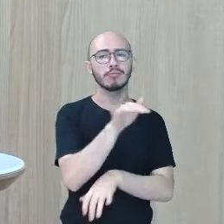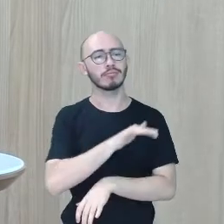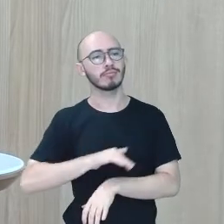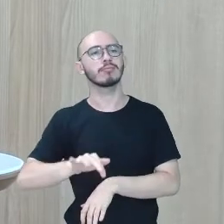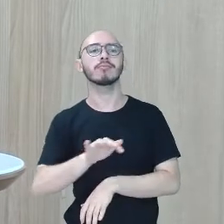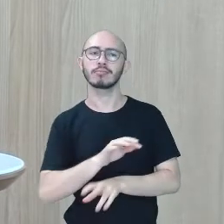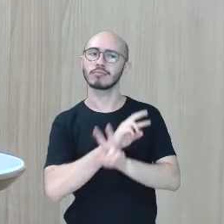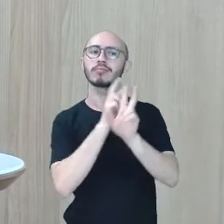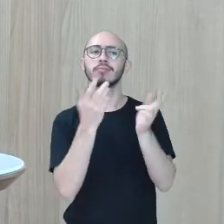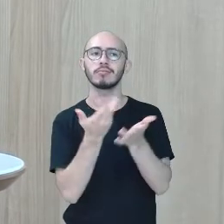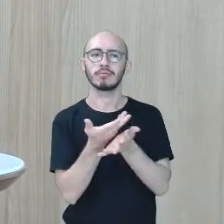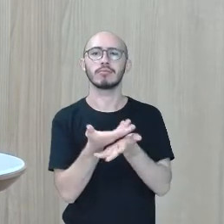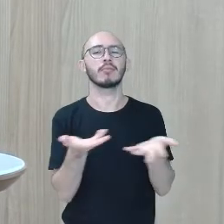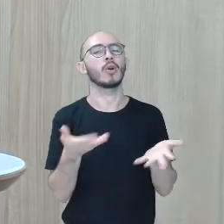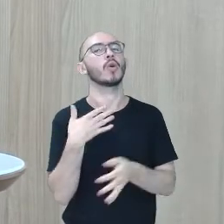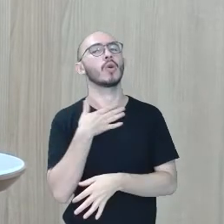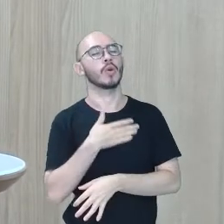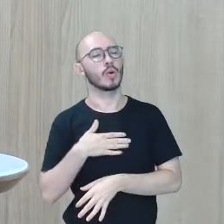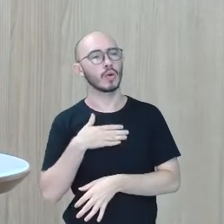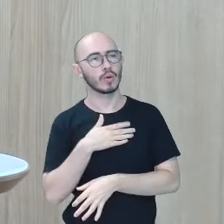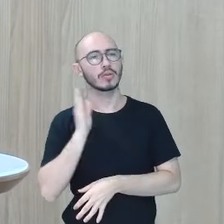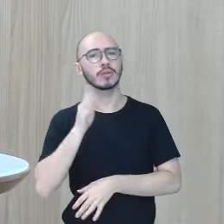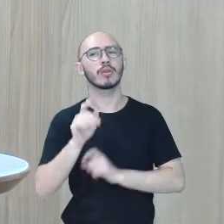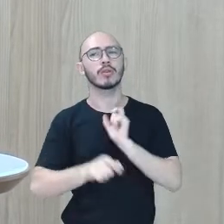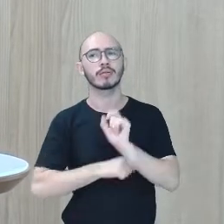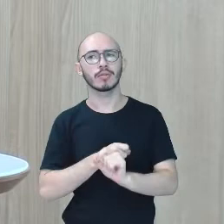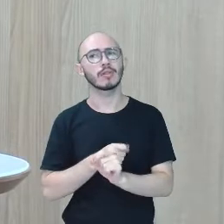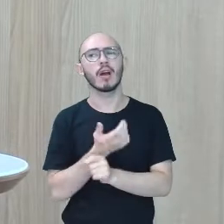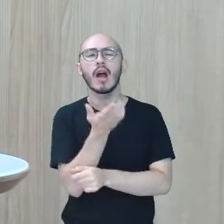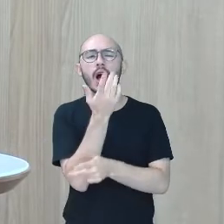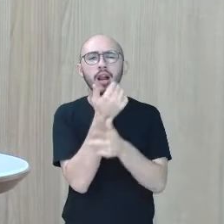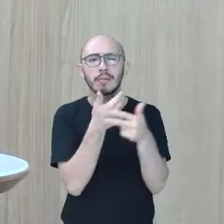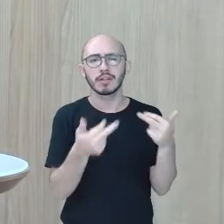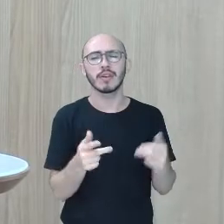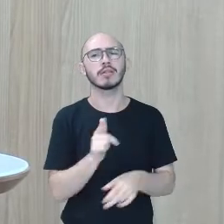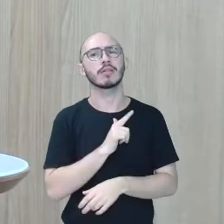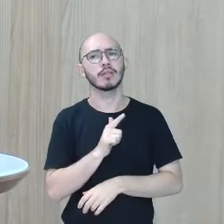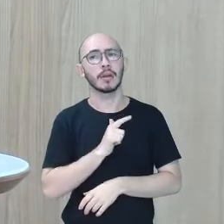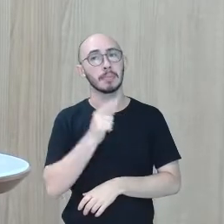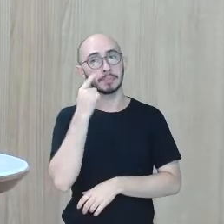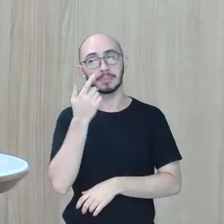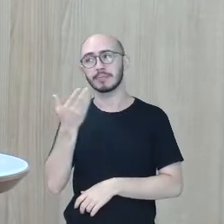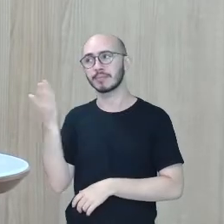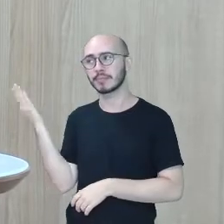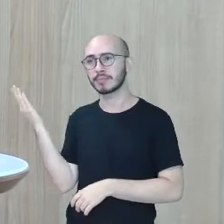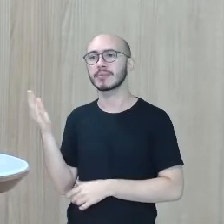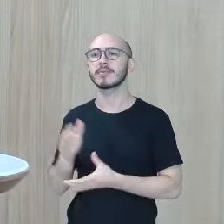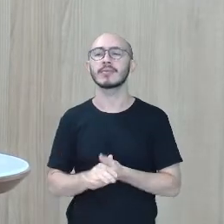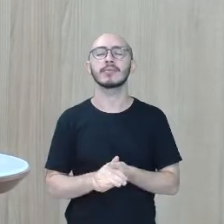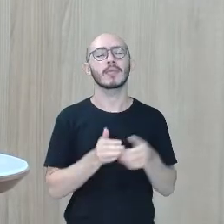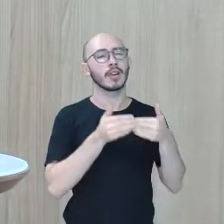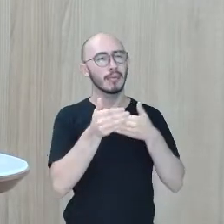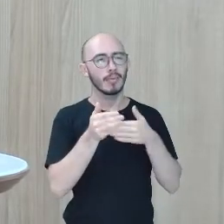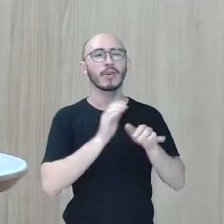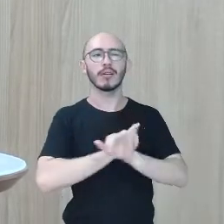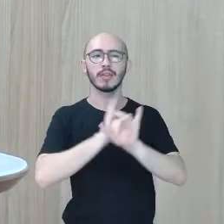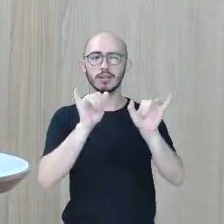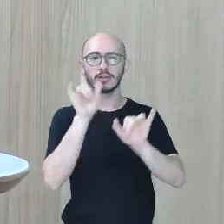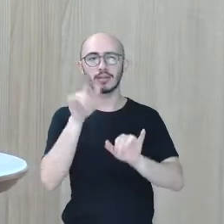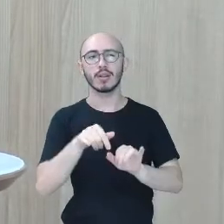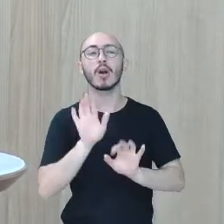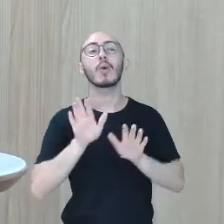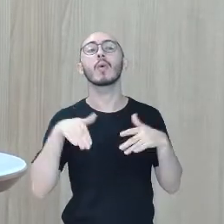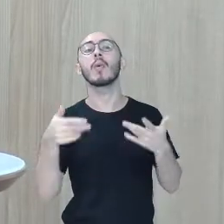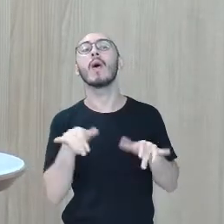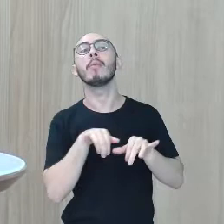aula. Então, como o professor Luciano falou, né, desde de alimentos, a gente, né, esse mercado especialmente, ele vai dizer qual é. Mas a gente encontra, né, é um